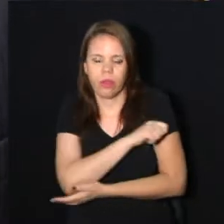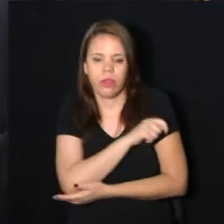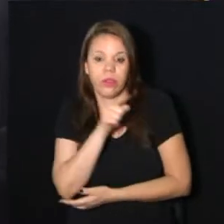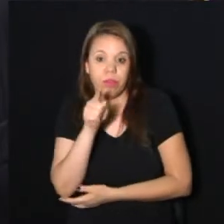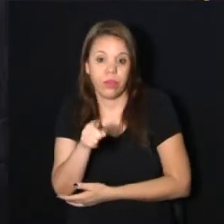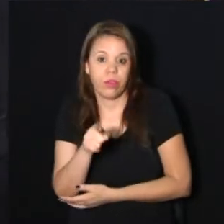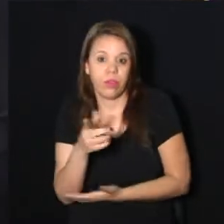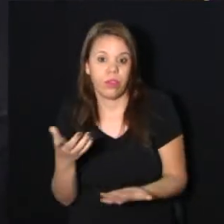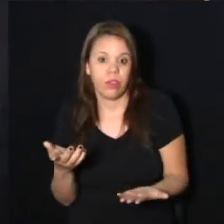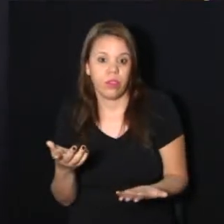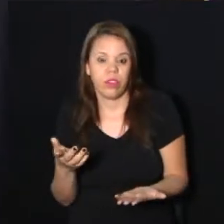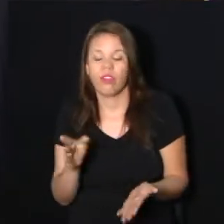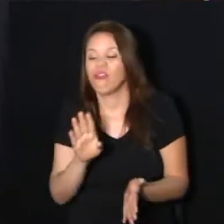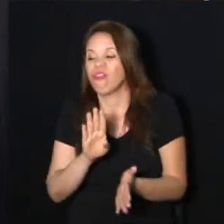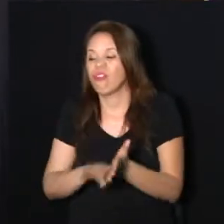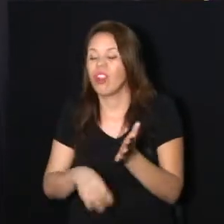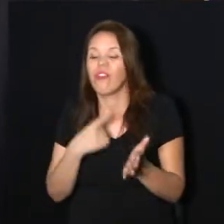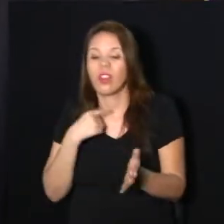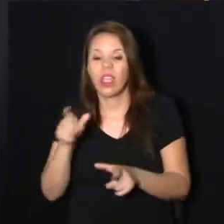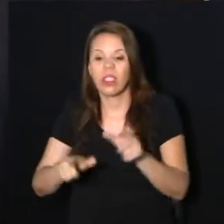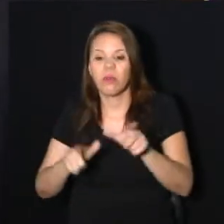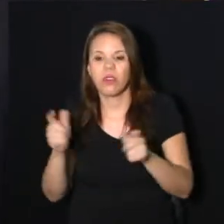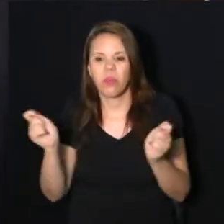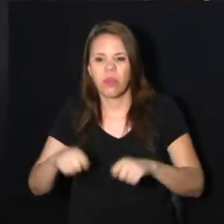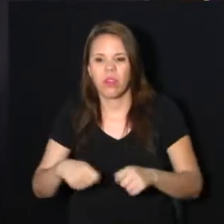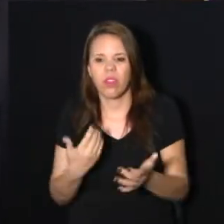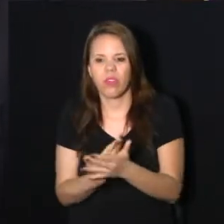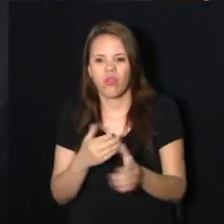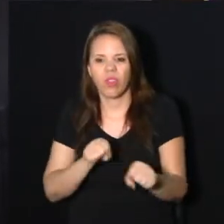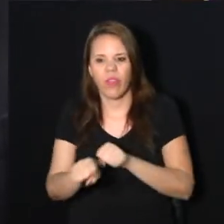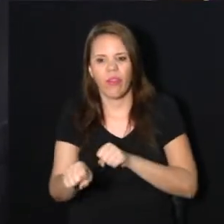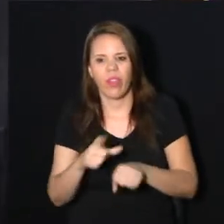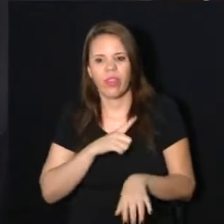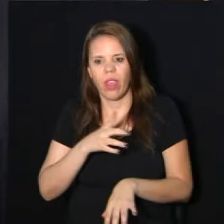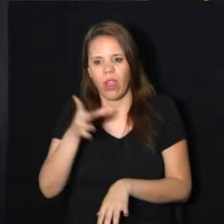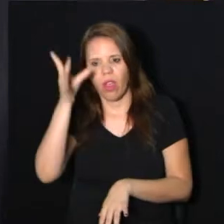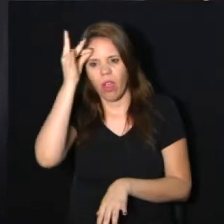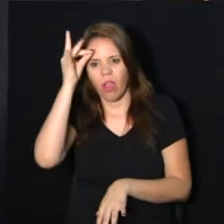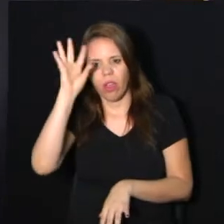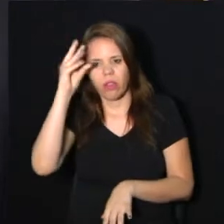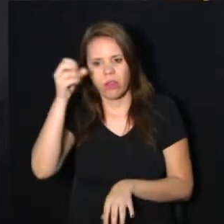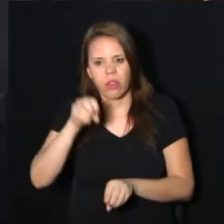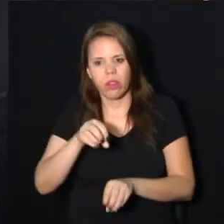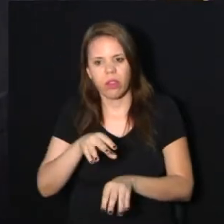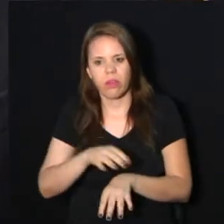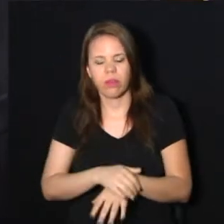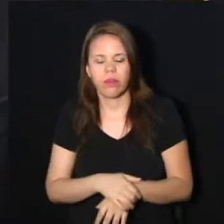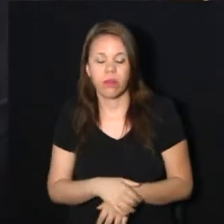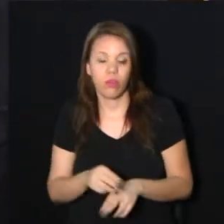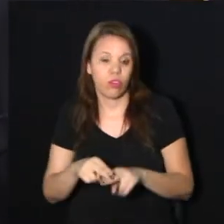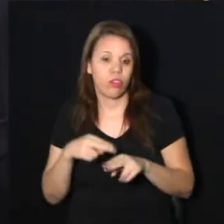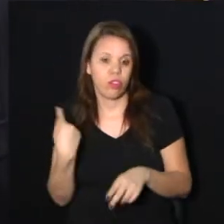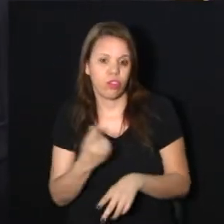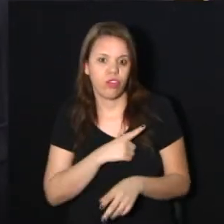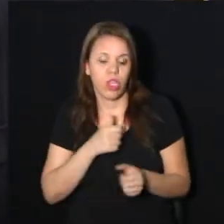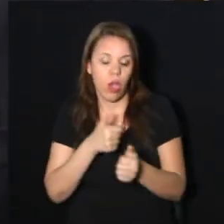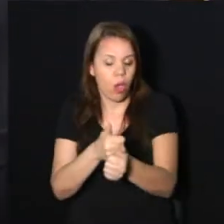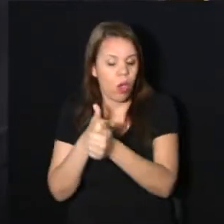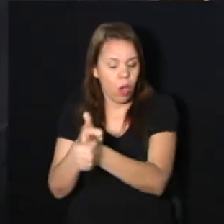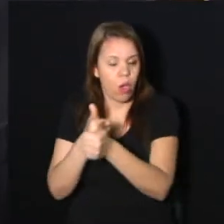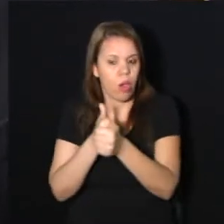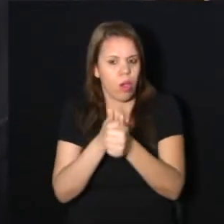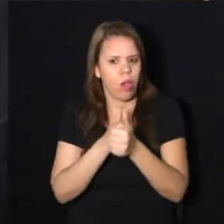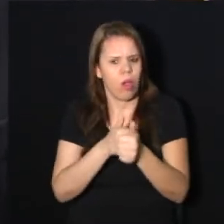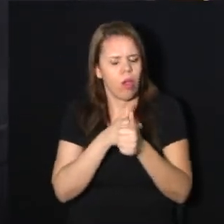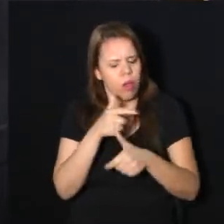você desestimular ainda mais a possibilidade dessas pessoas acessarem conhecimento e educação. Então, por isso que a gente tem acompanhado esse